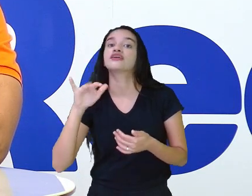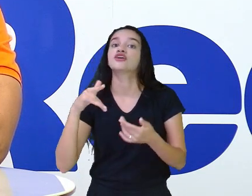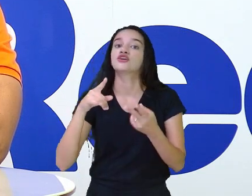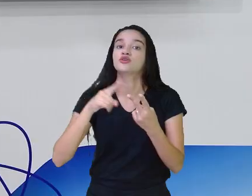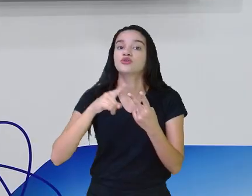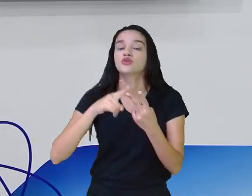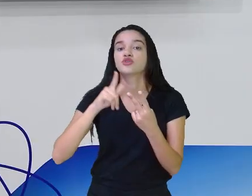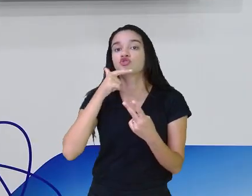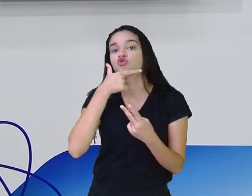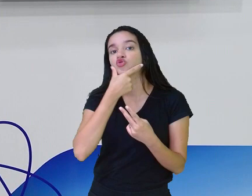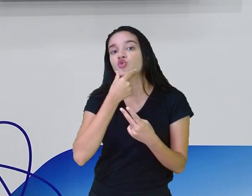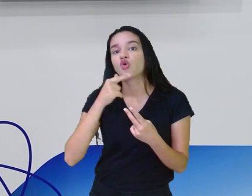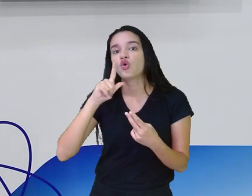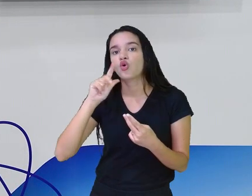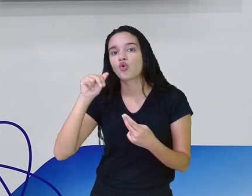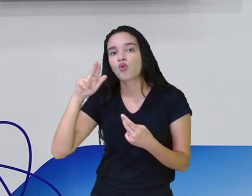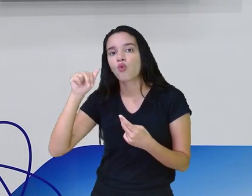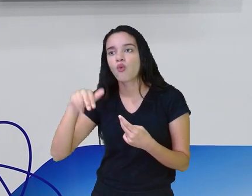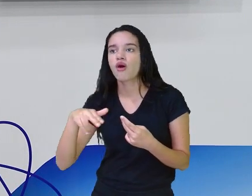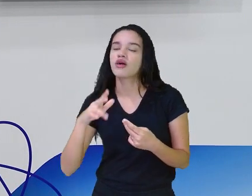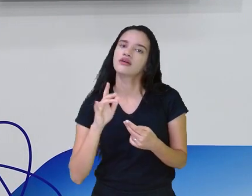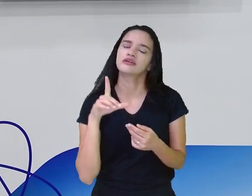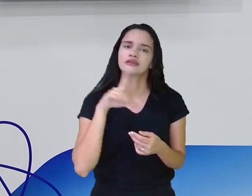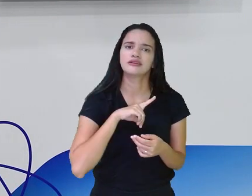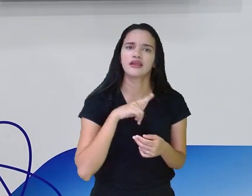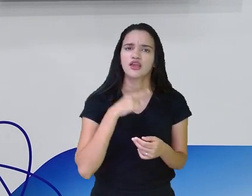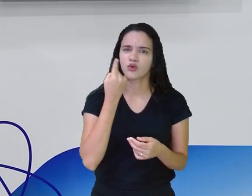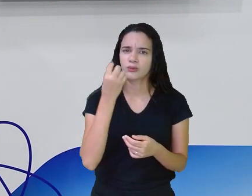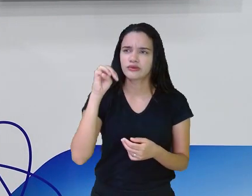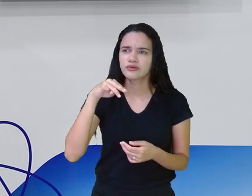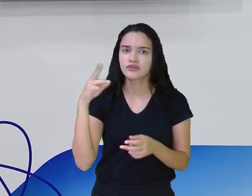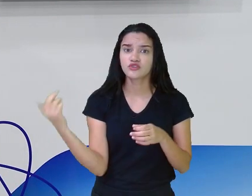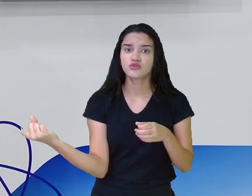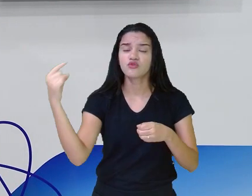Eles não estão ousando. Vamos lá, ainda tem um minutinho ali ainda.